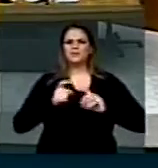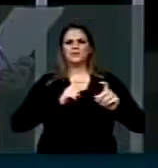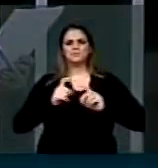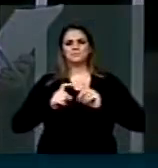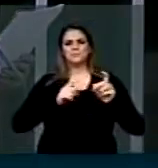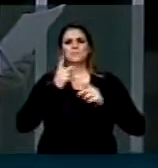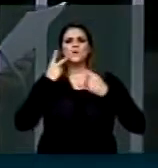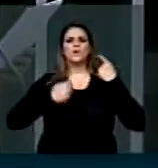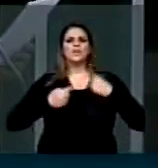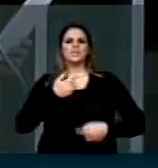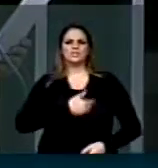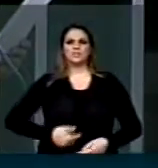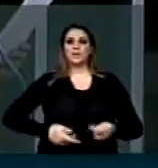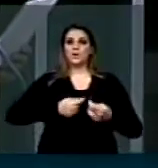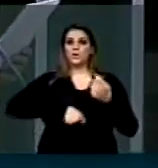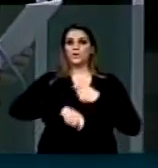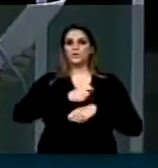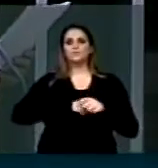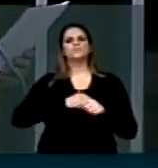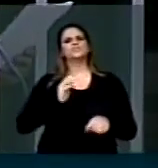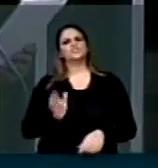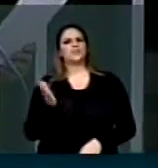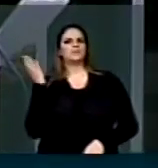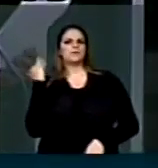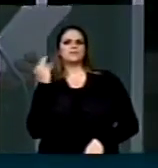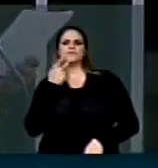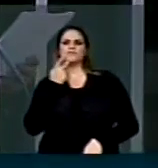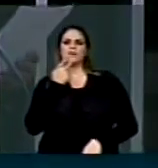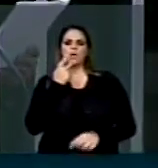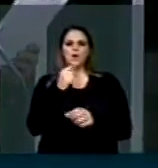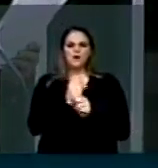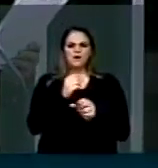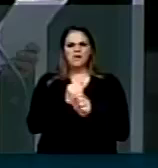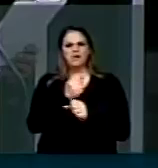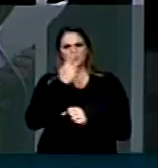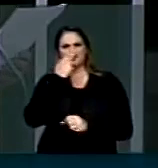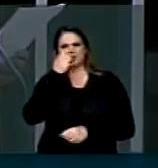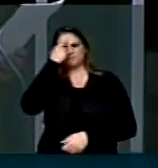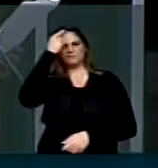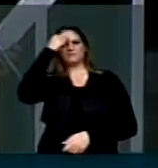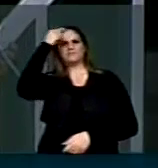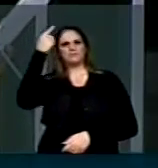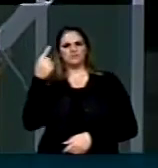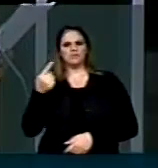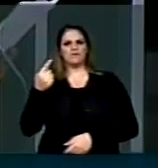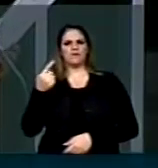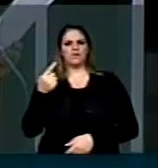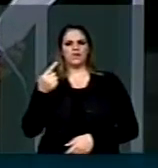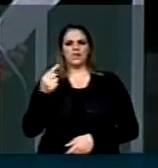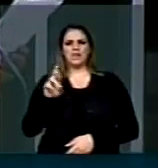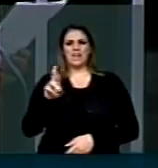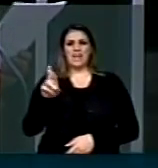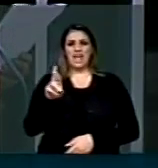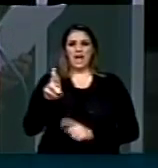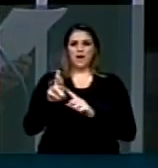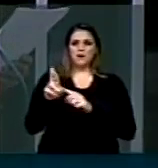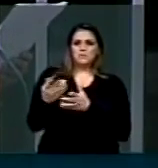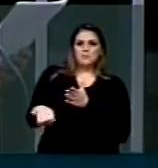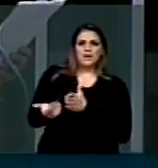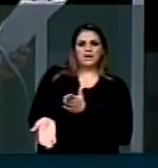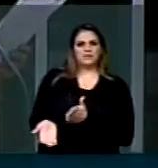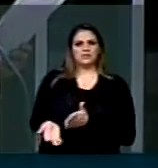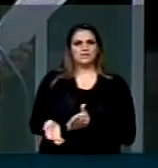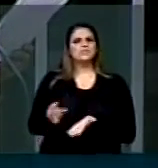Já falamos aqui sobre a contabilidade criativa, a depreciação do real, a falta de transparência nas